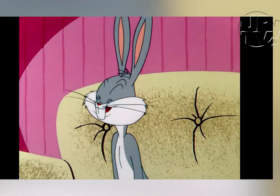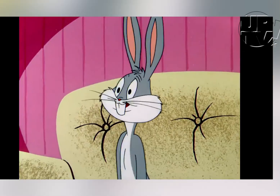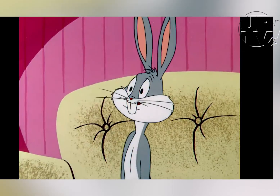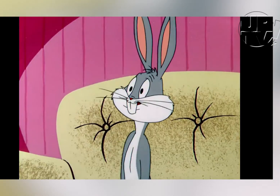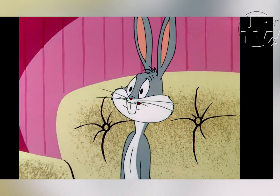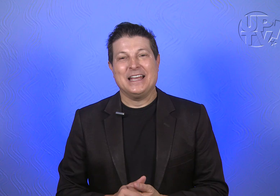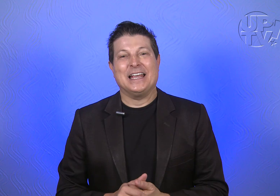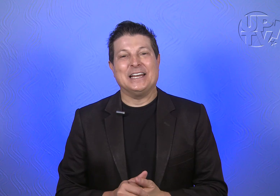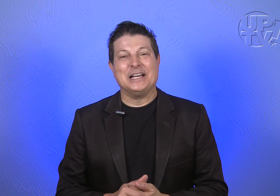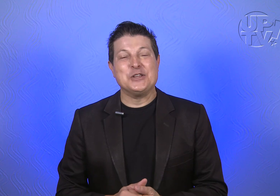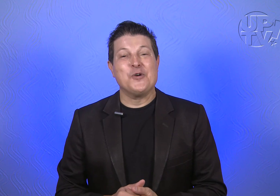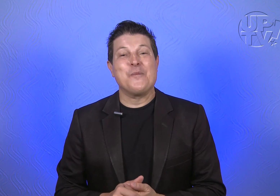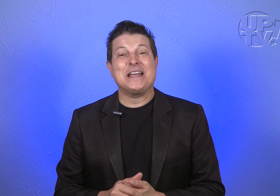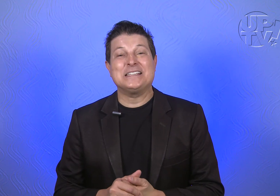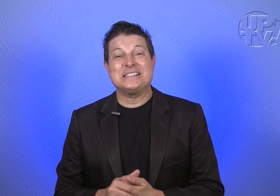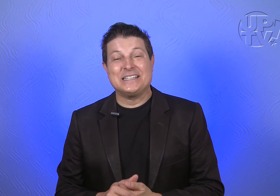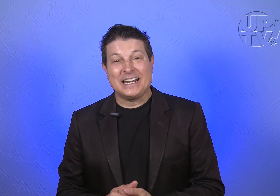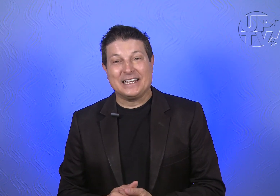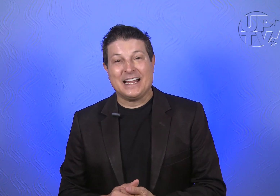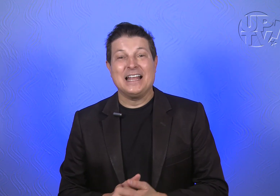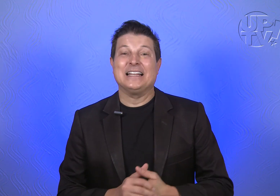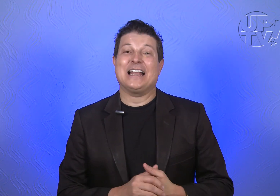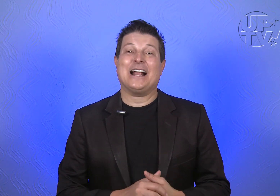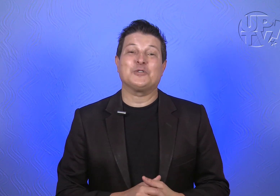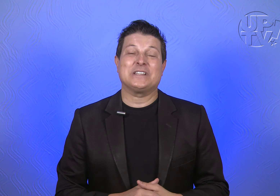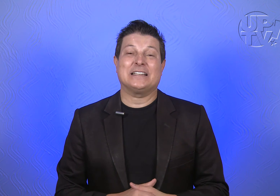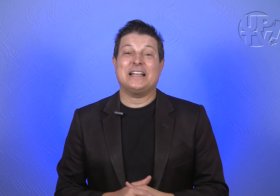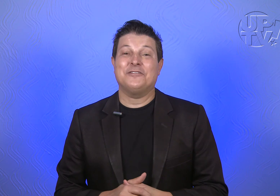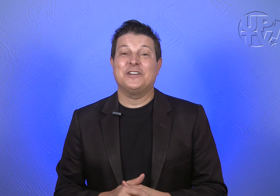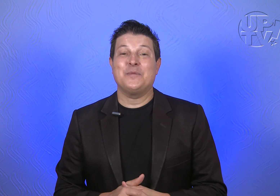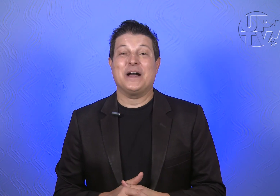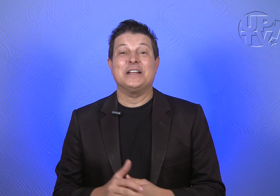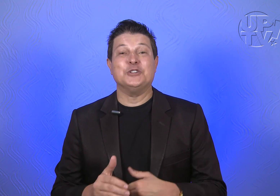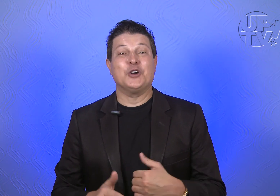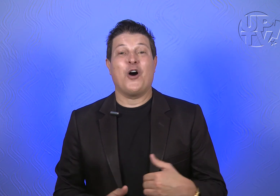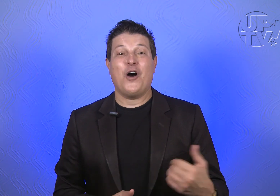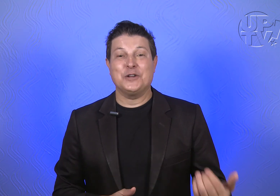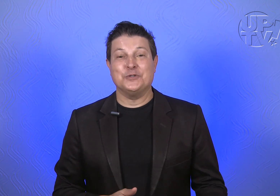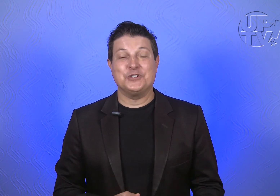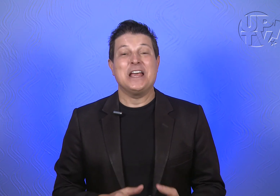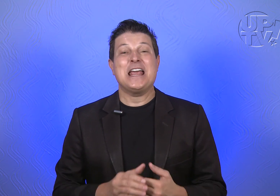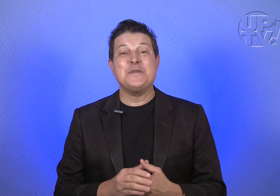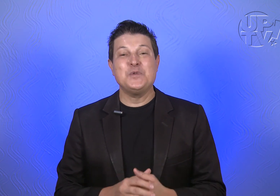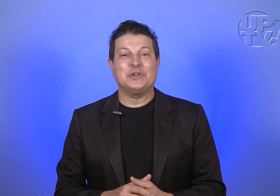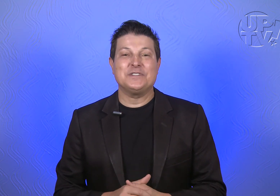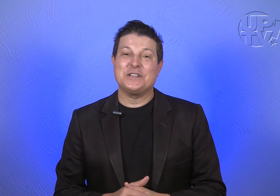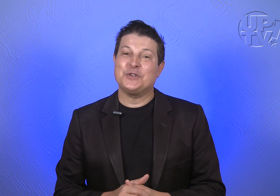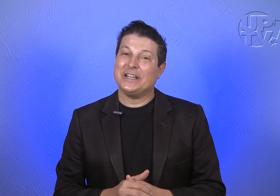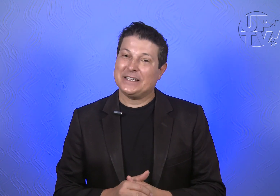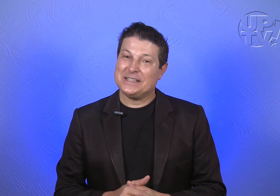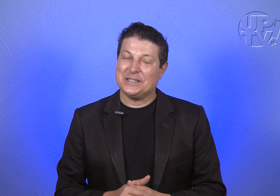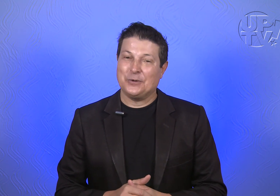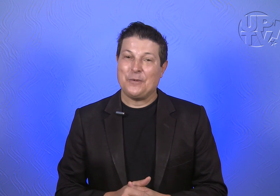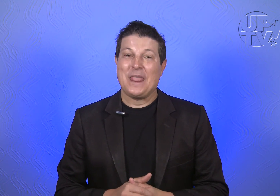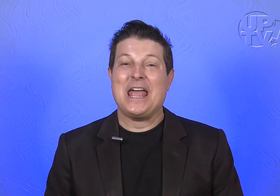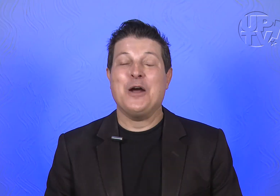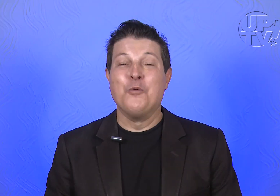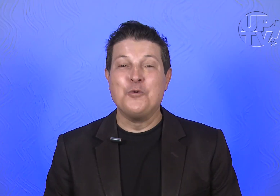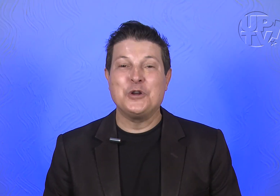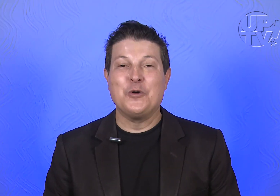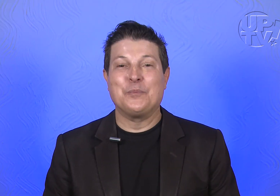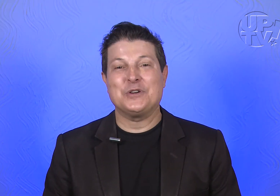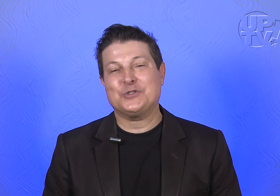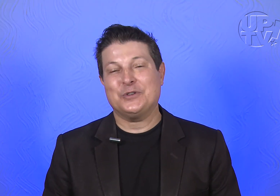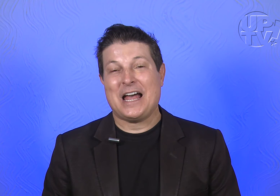renomeado como Pernalonga. Ele ganhou uma estrela na calçada da fama de Hollywood em 1985. É